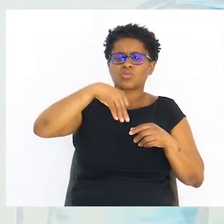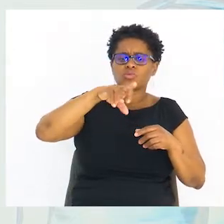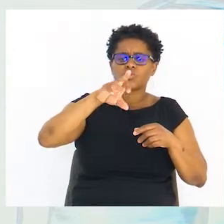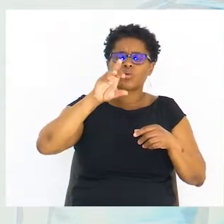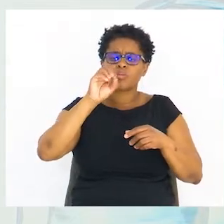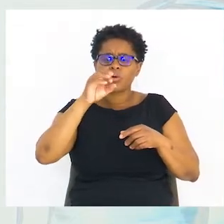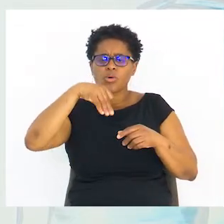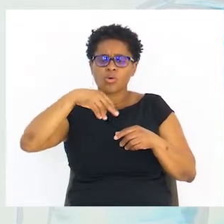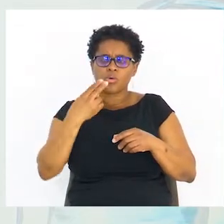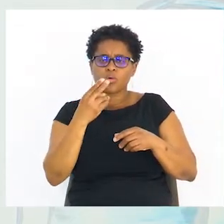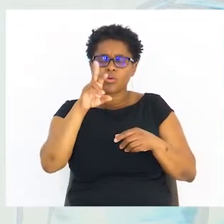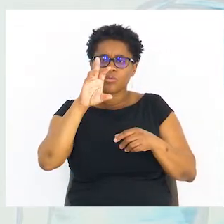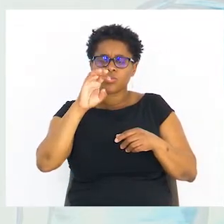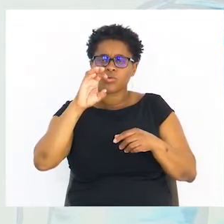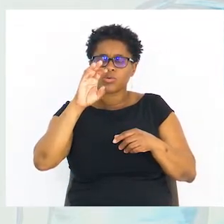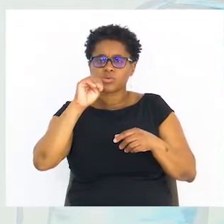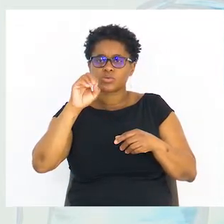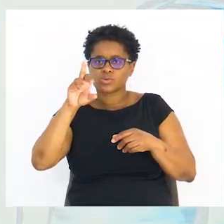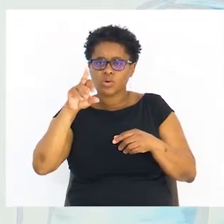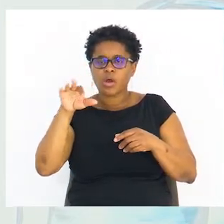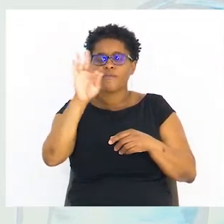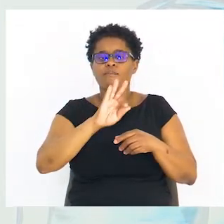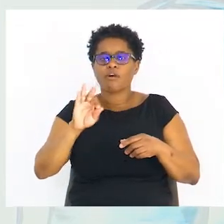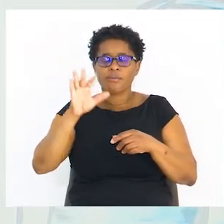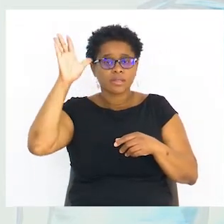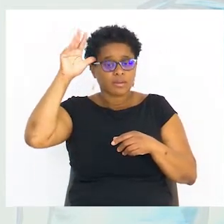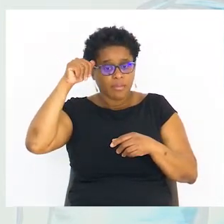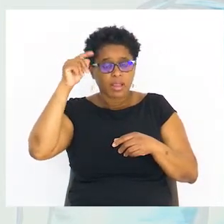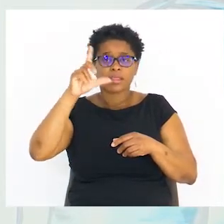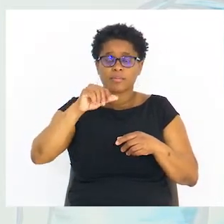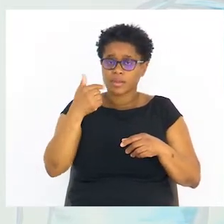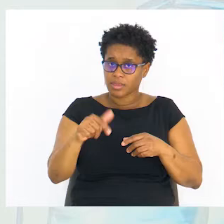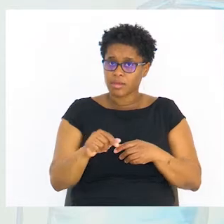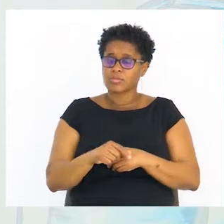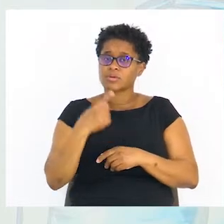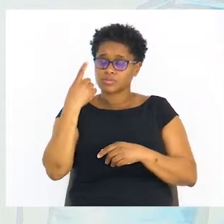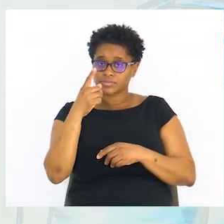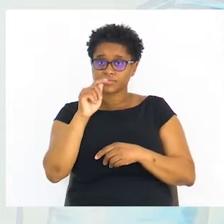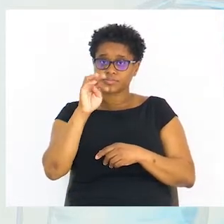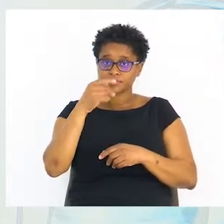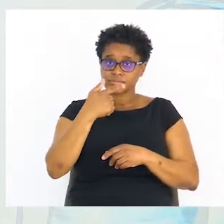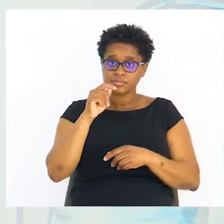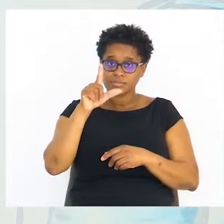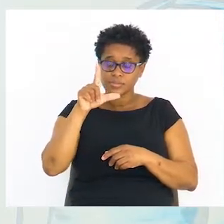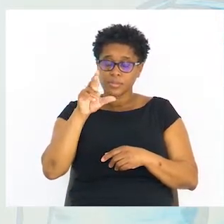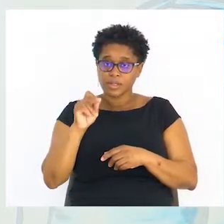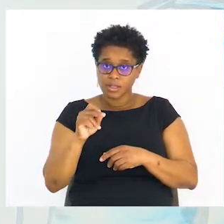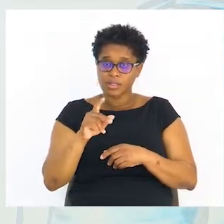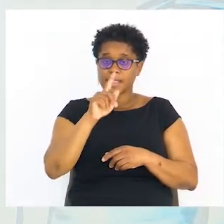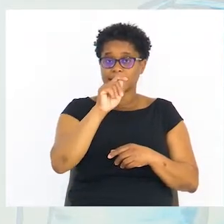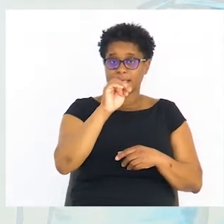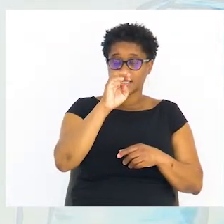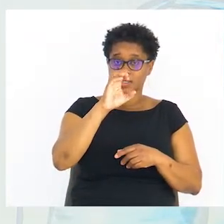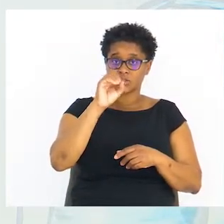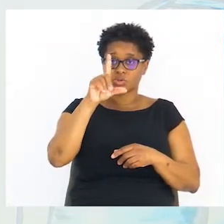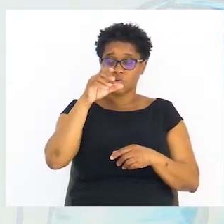animal. E temos ainda uma estela esculpida representando